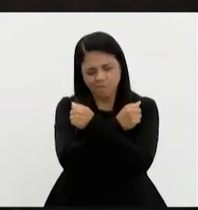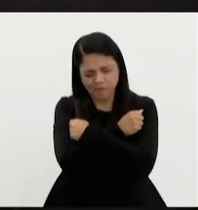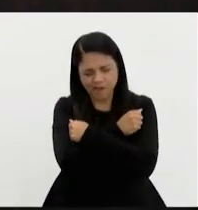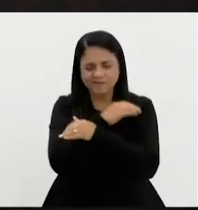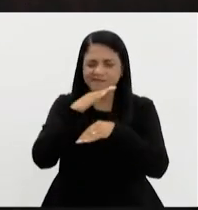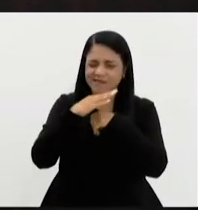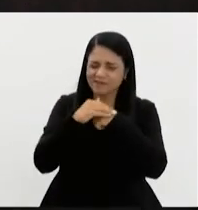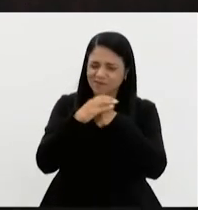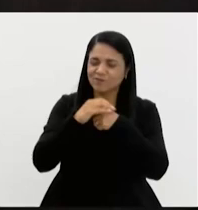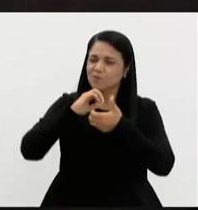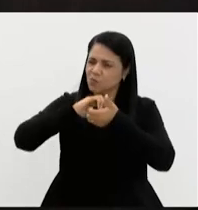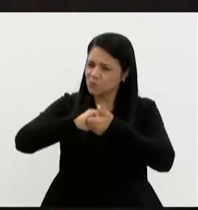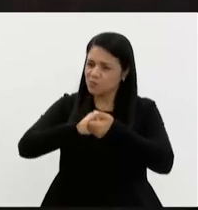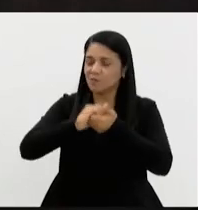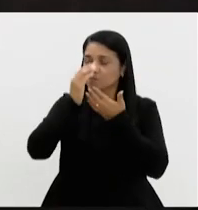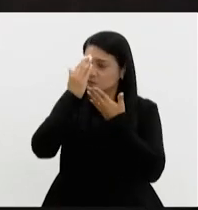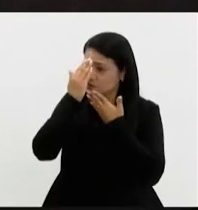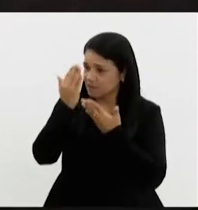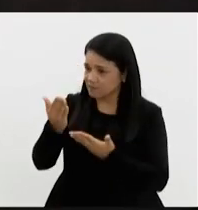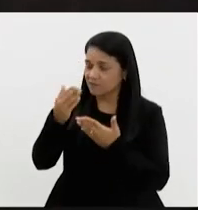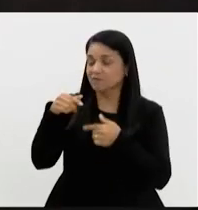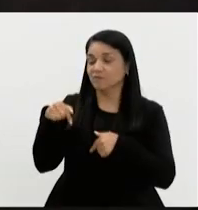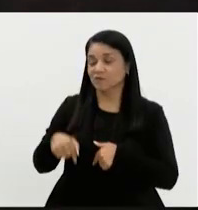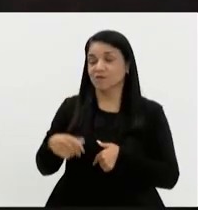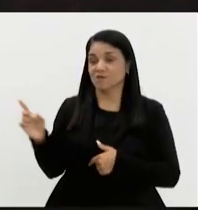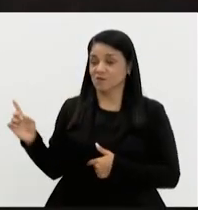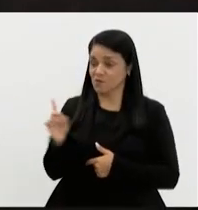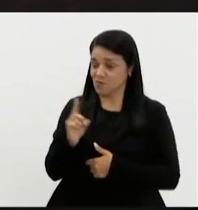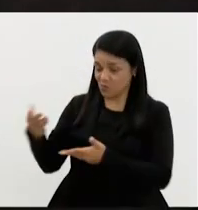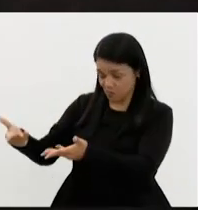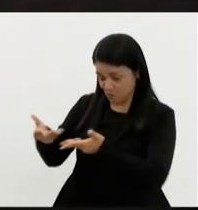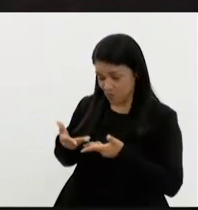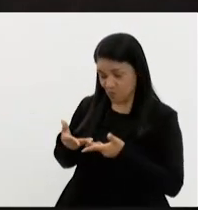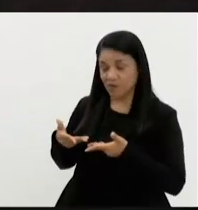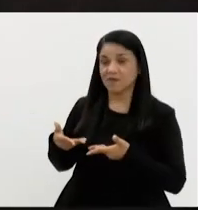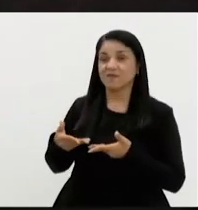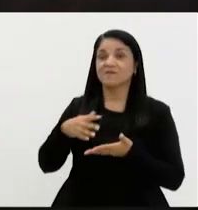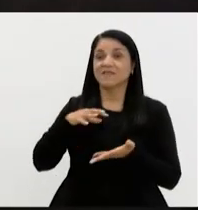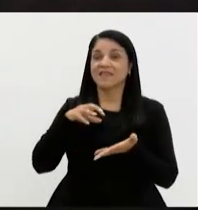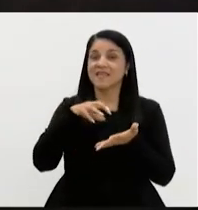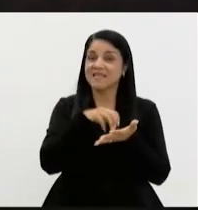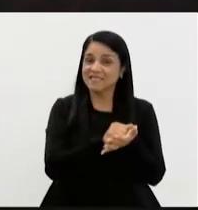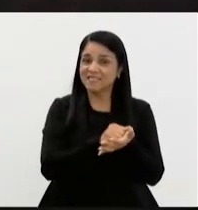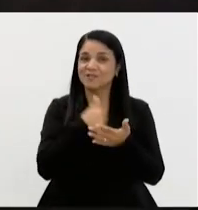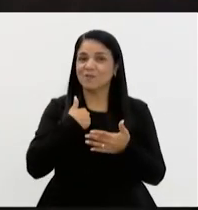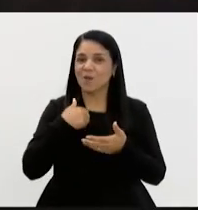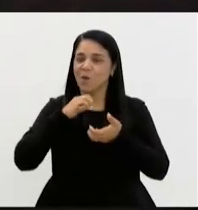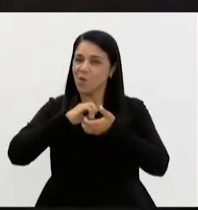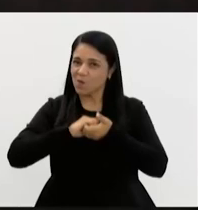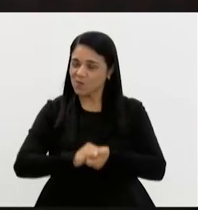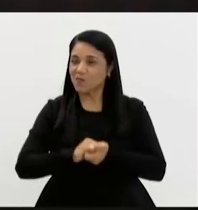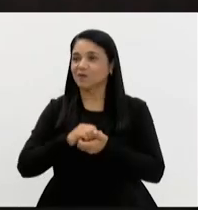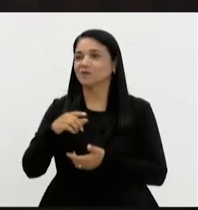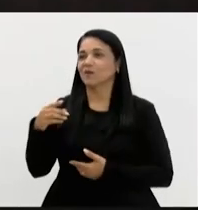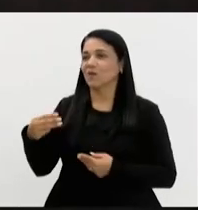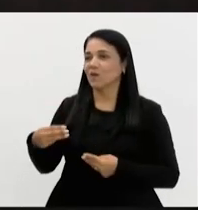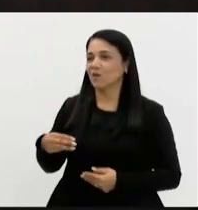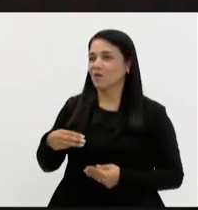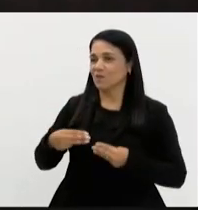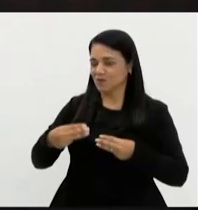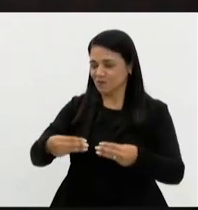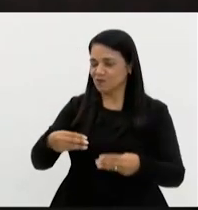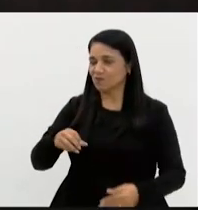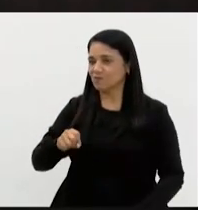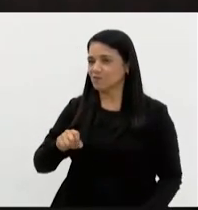meus cumprimentos meu agradecimento por me ter aqui por fim deixo o meu registro aqui meu cumprimento ao solto meu amigo de tantos